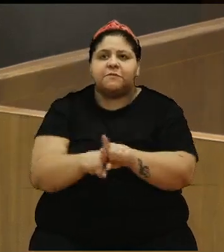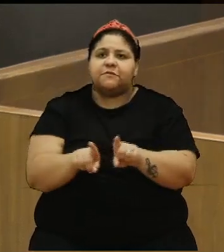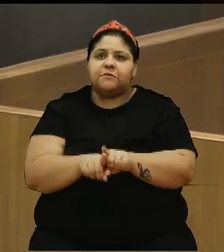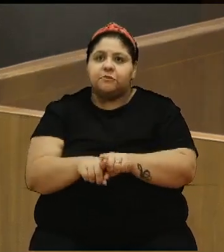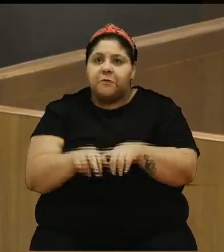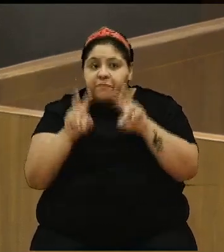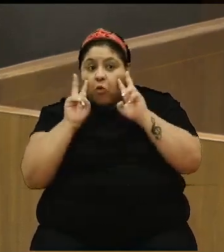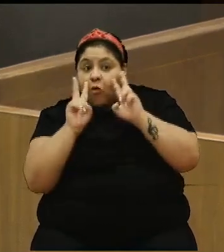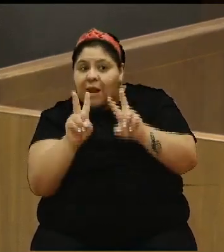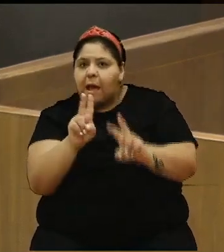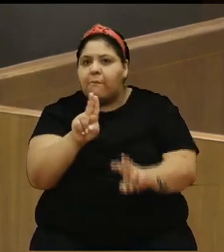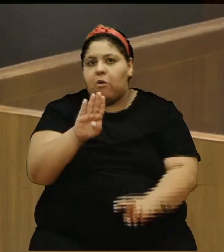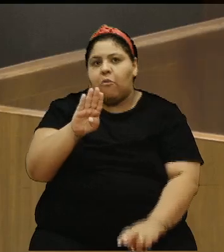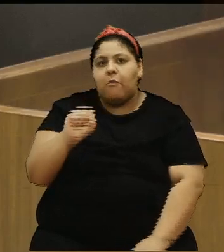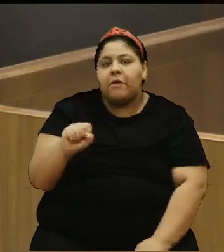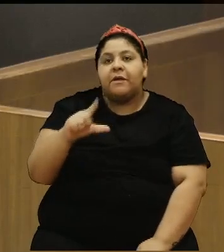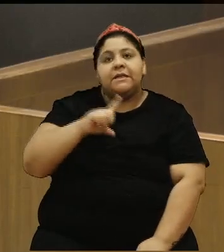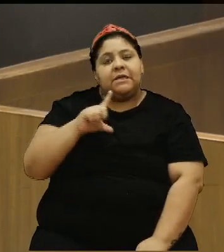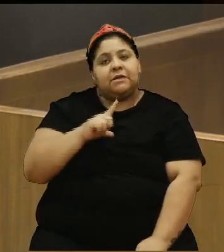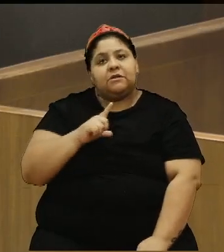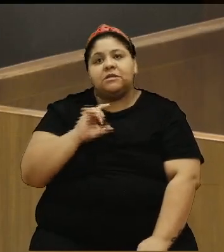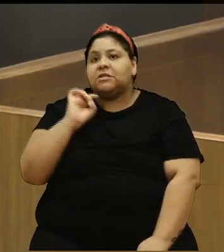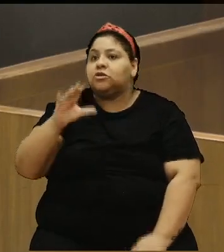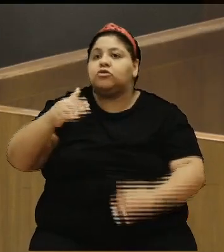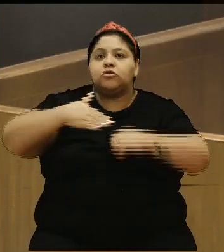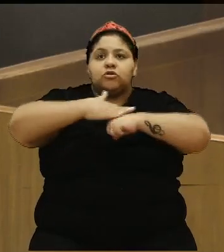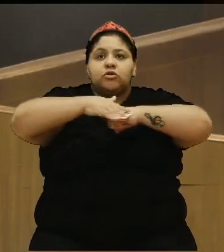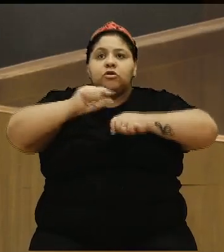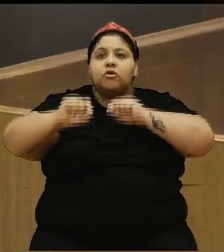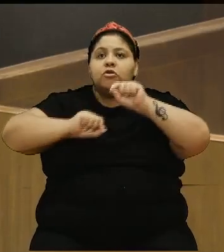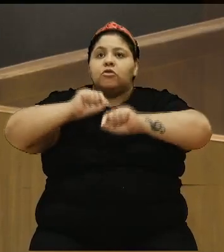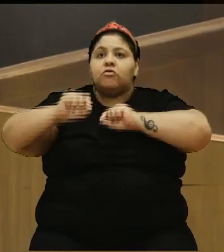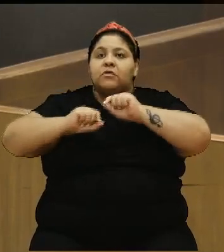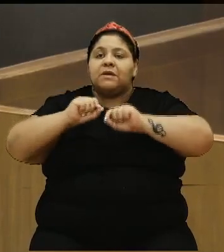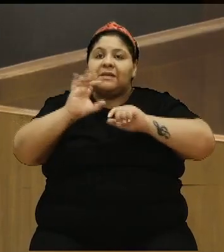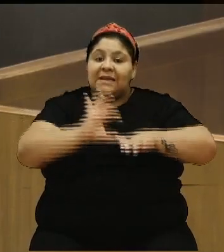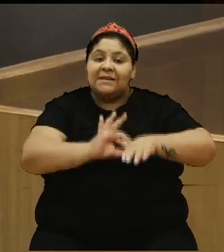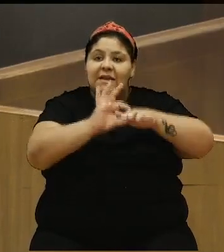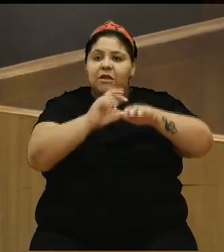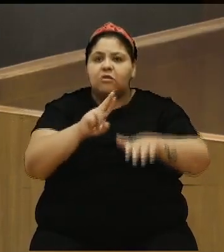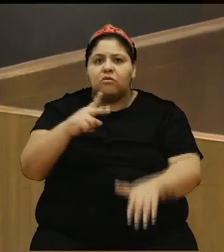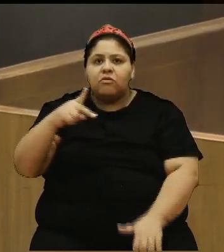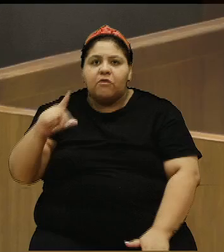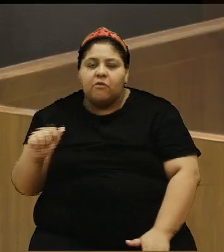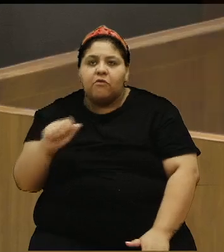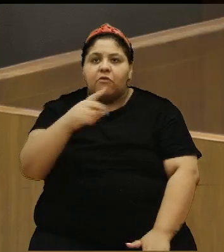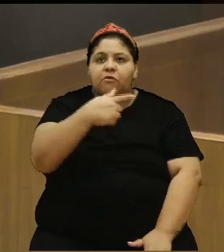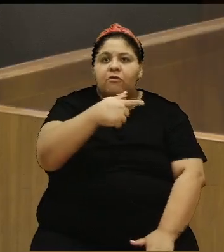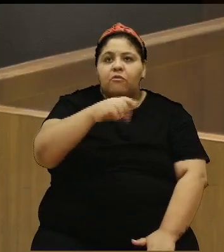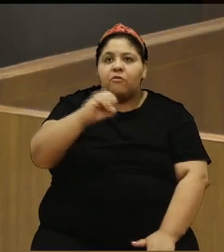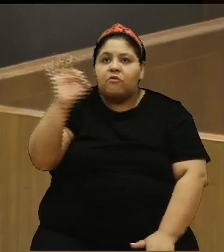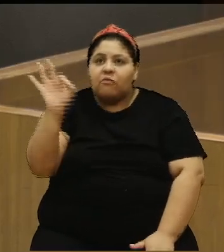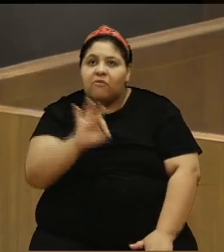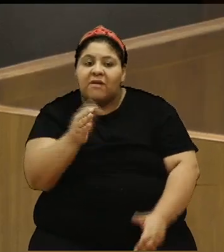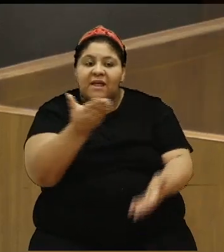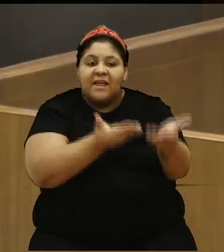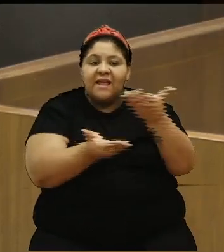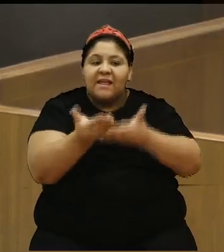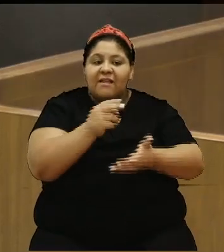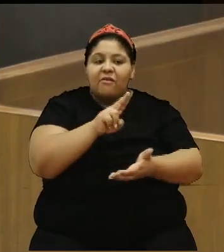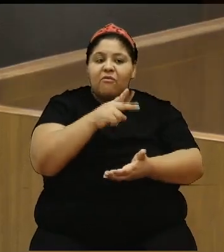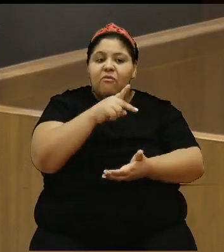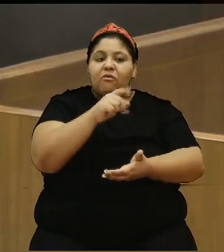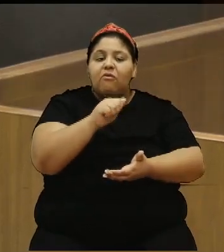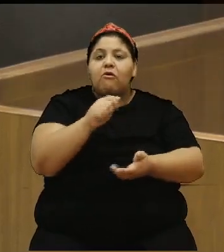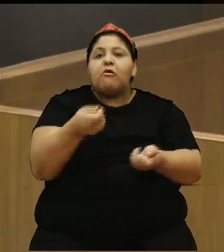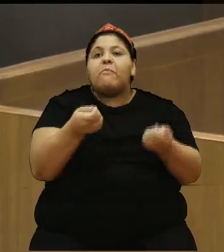olhar para a UBS. Nós temos dito, é só conversar com quem está coordenando as UPAs. 70% das consultas nas UPAs